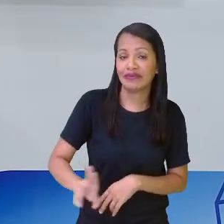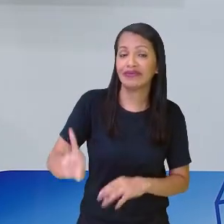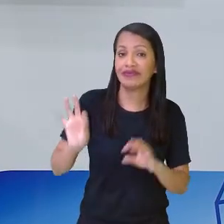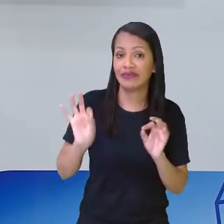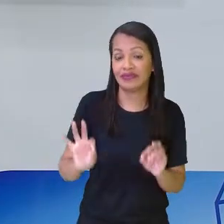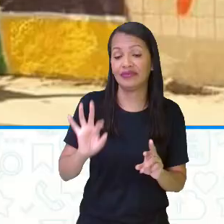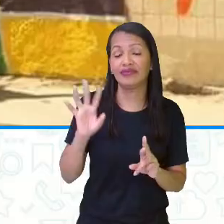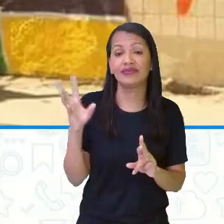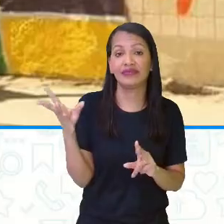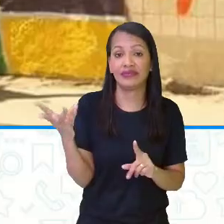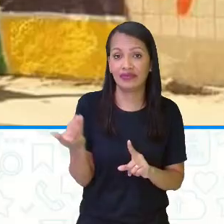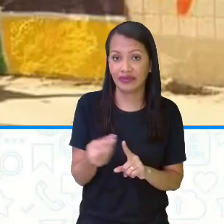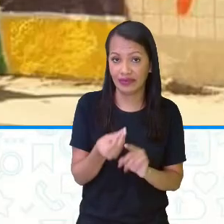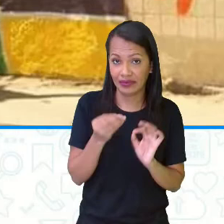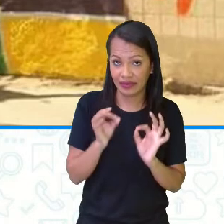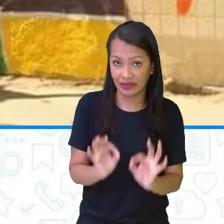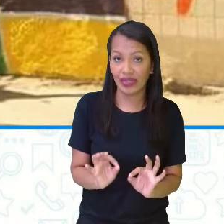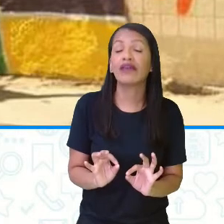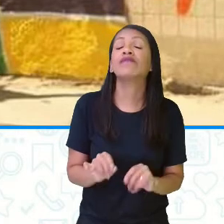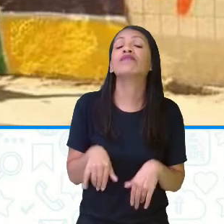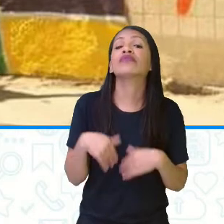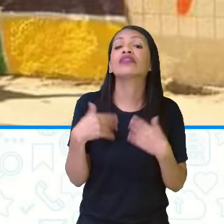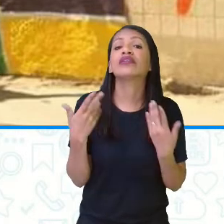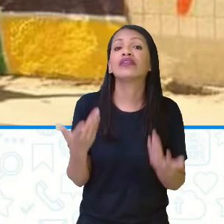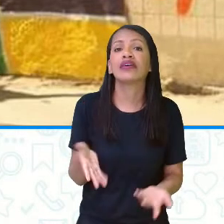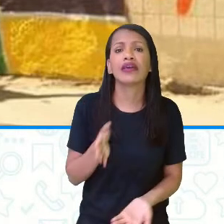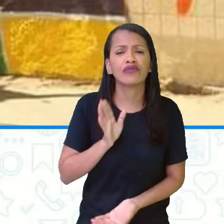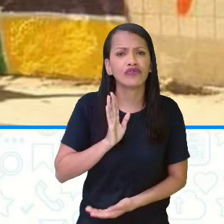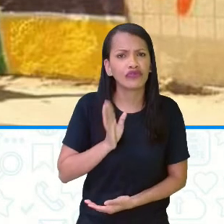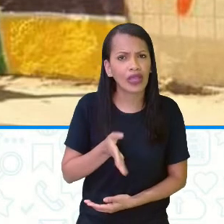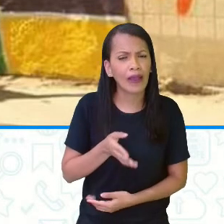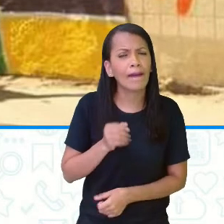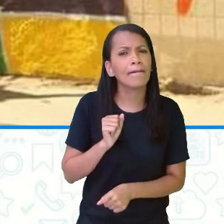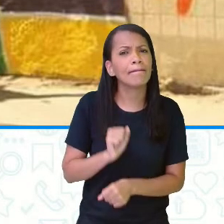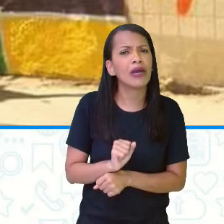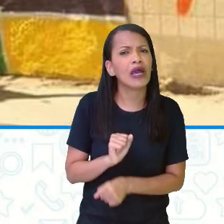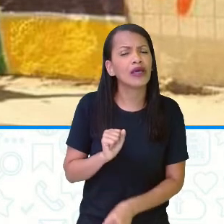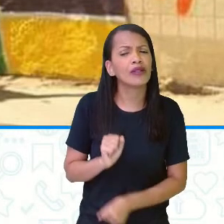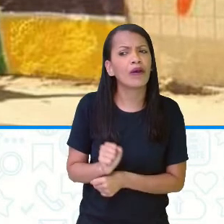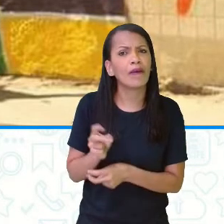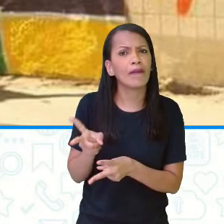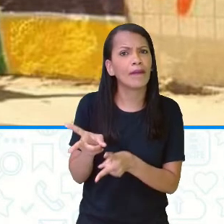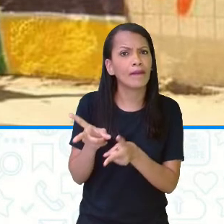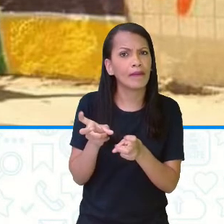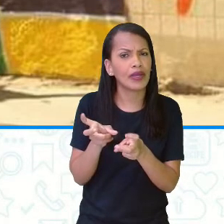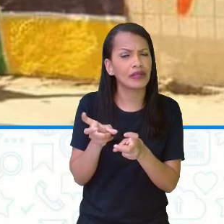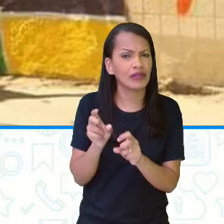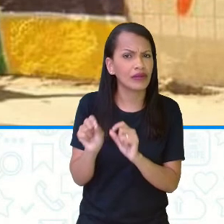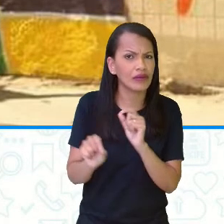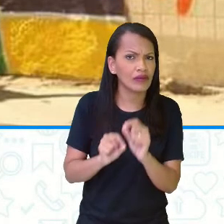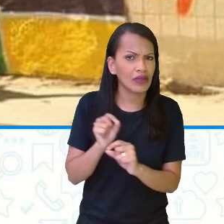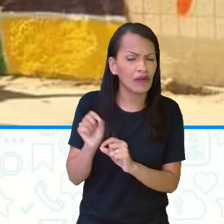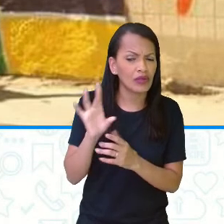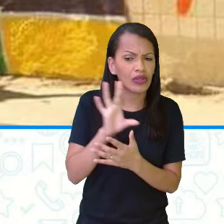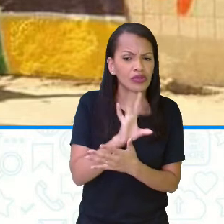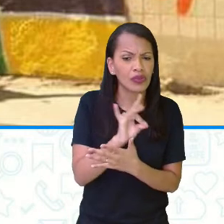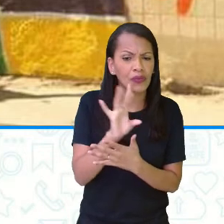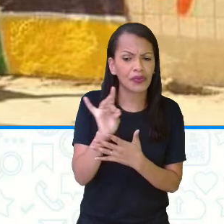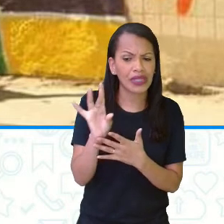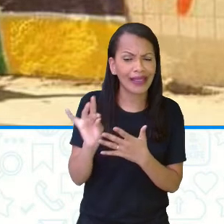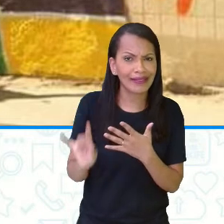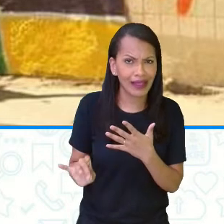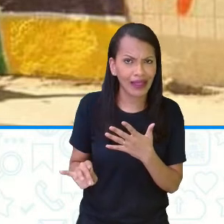diferente. E aí, já parou para observar, prestar atenção nos